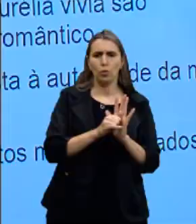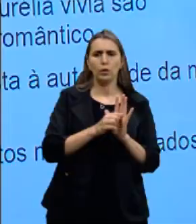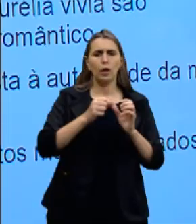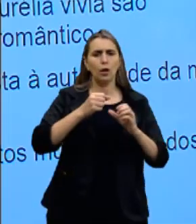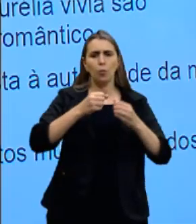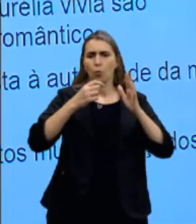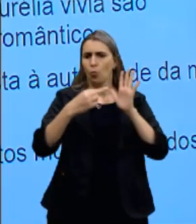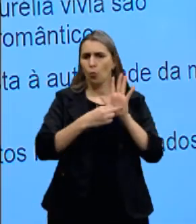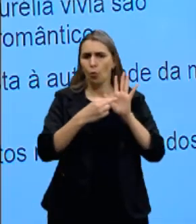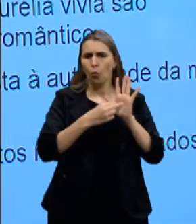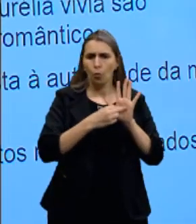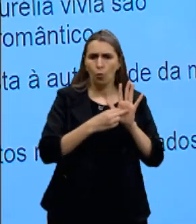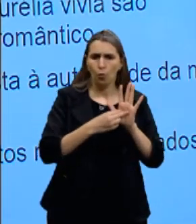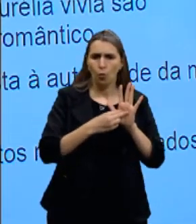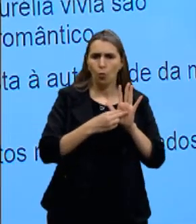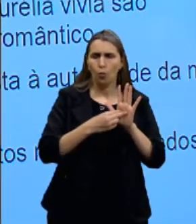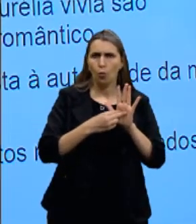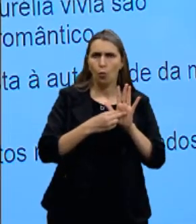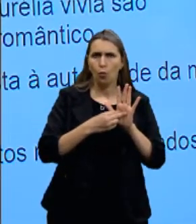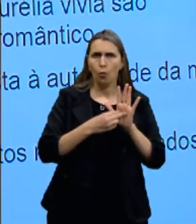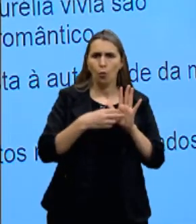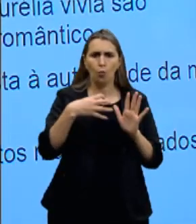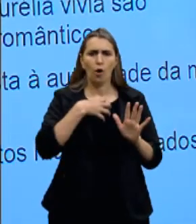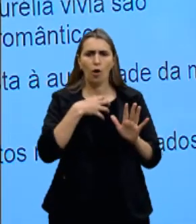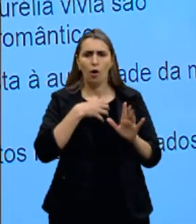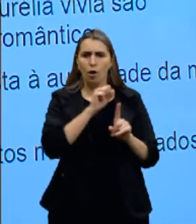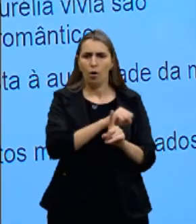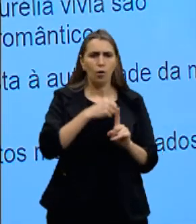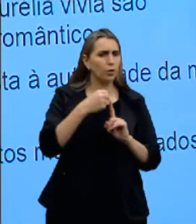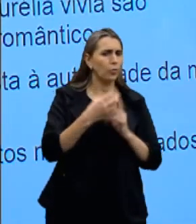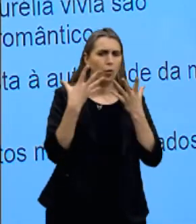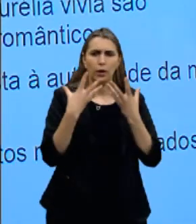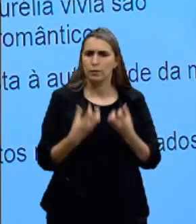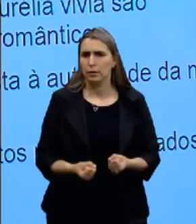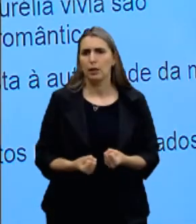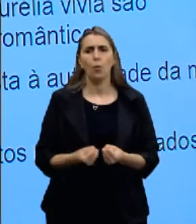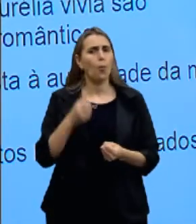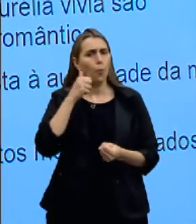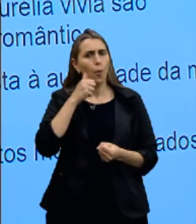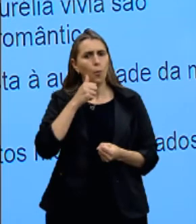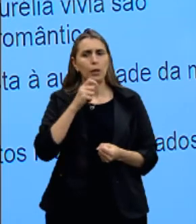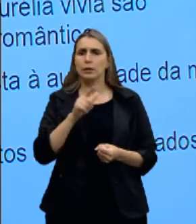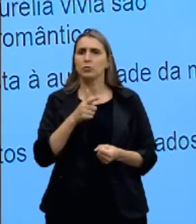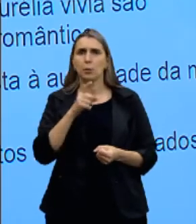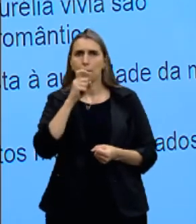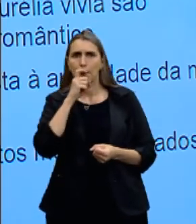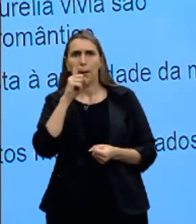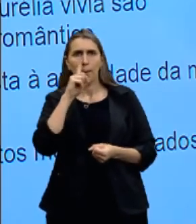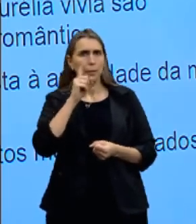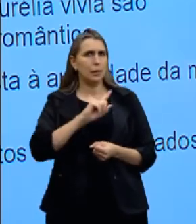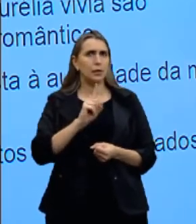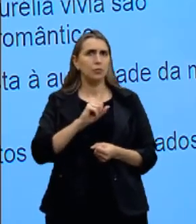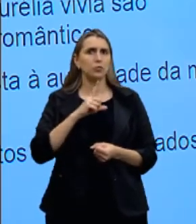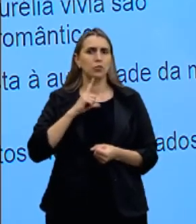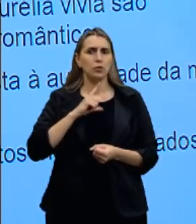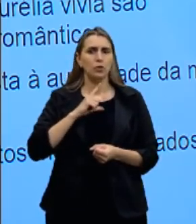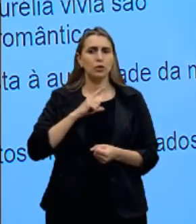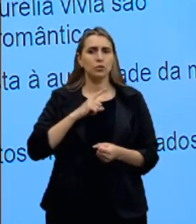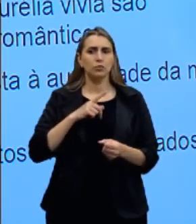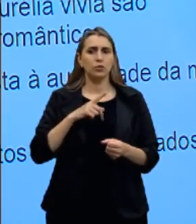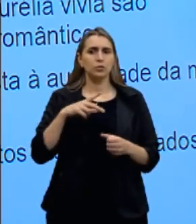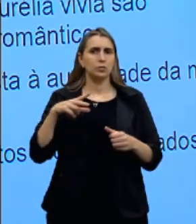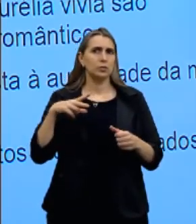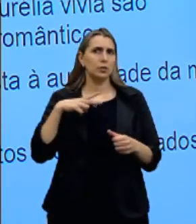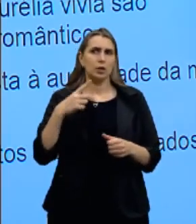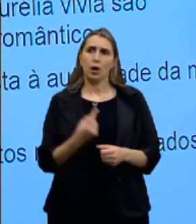evidenciando um cerceamento sexista Ou seja a sociedade não aceitavam uma mulher alfa e nem que tomasse conta dos seus